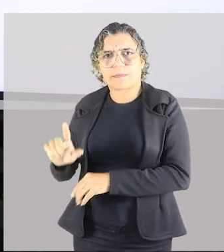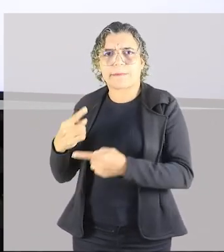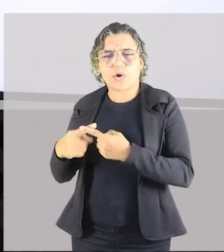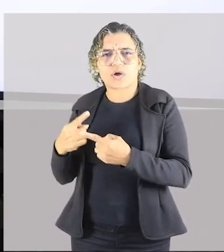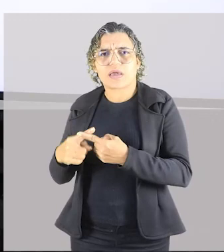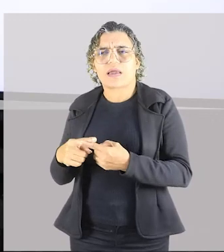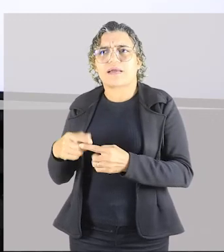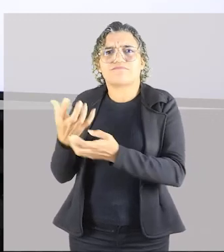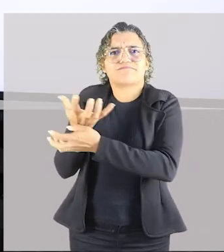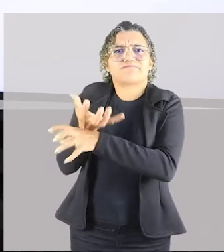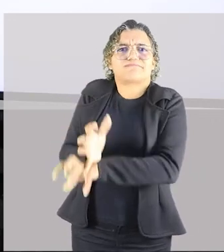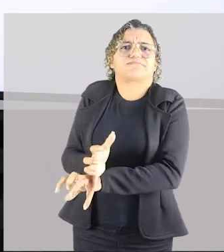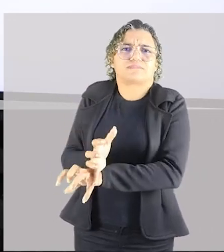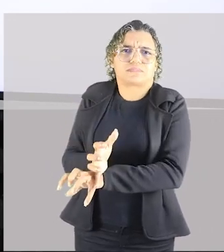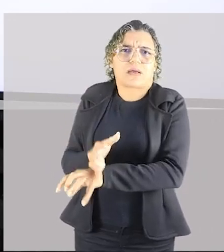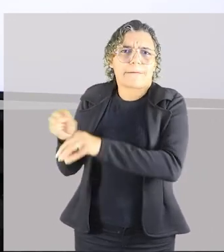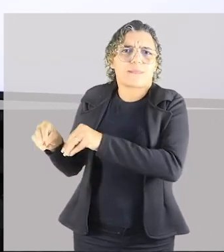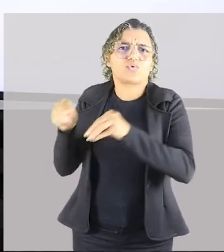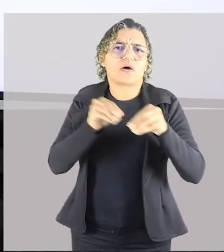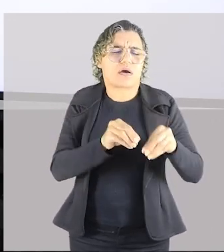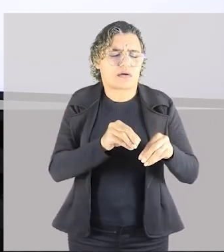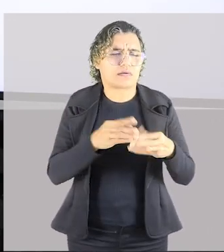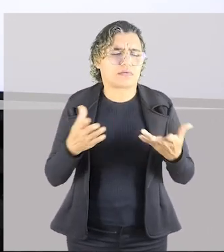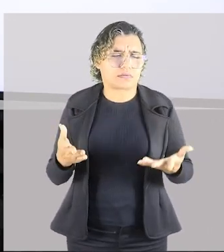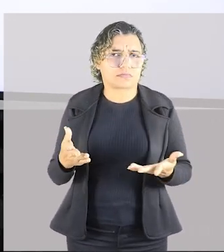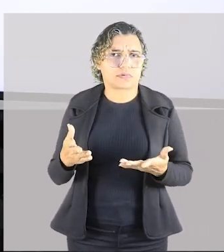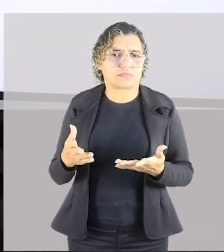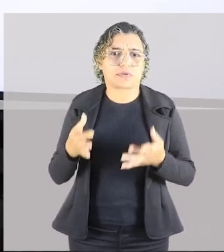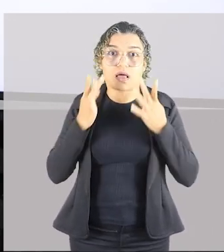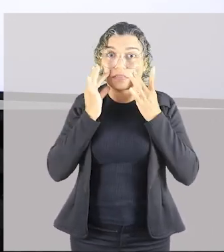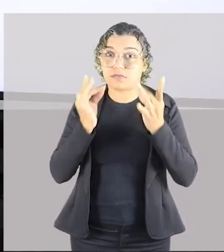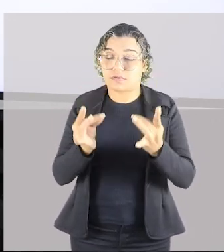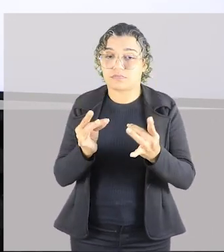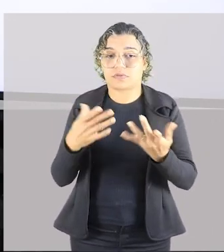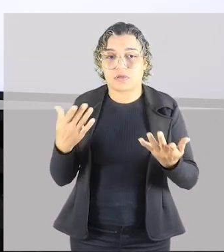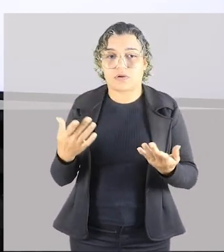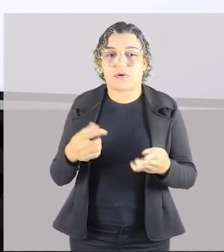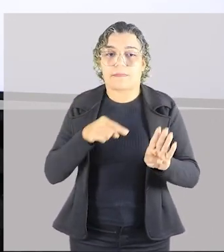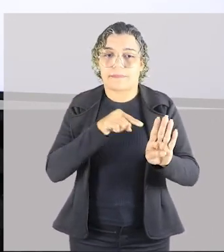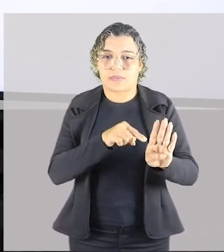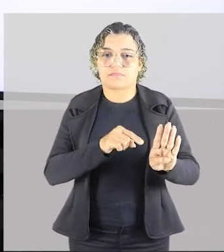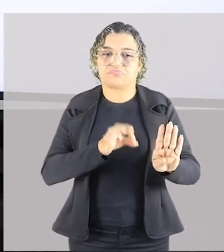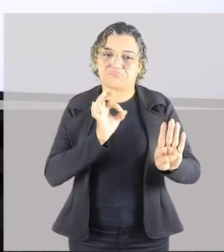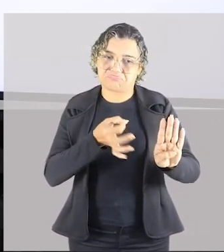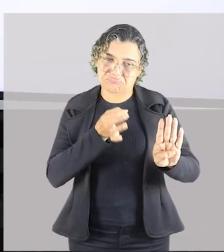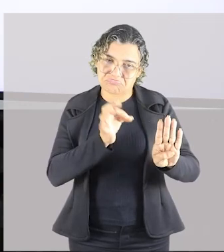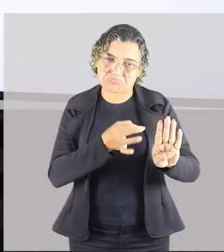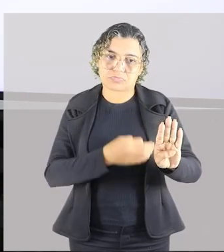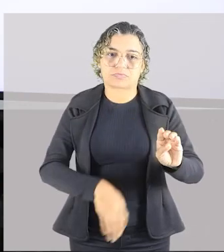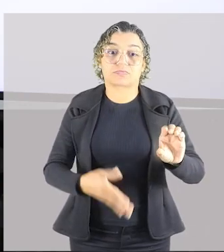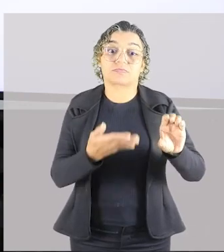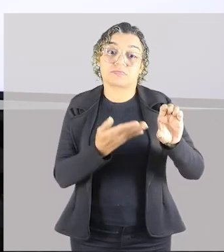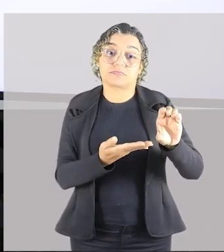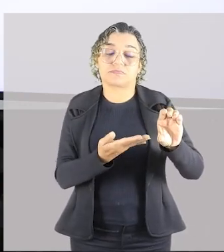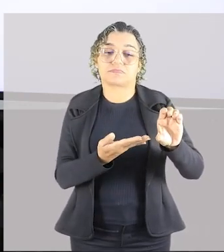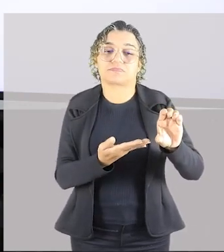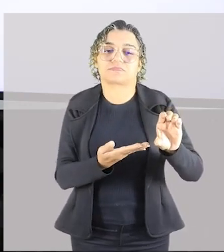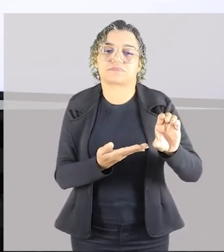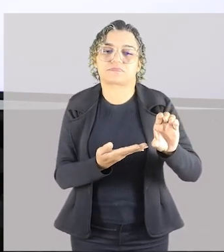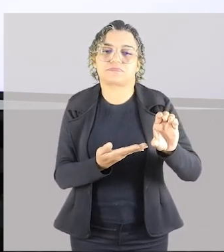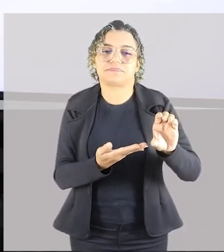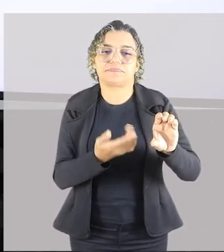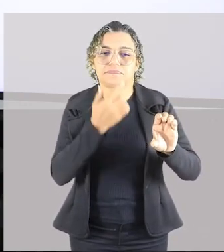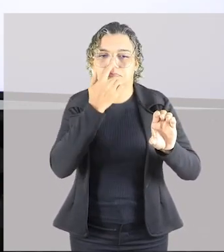intensificava uma realidade histórica de desigualdade. Atenta-te a isso, tá? Então, letra B, ó, já foi. Letra C, o